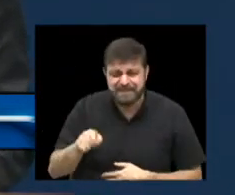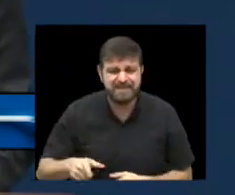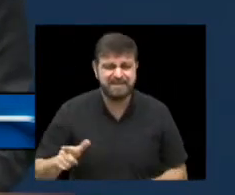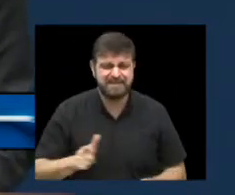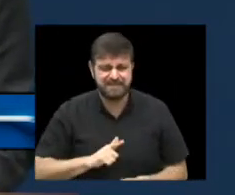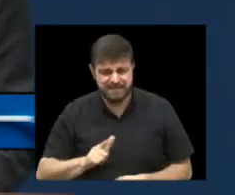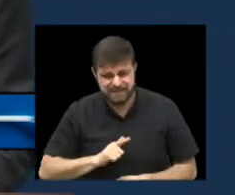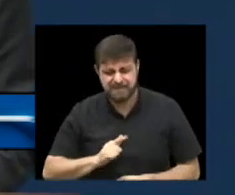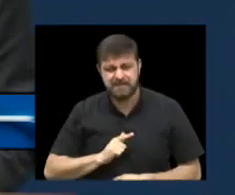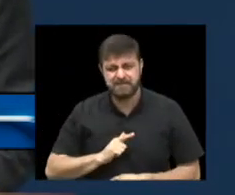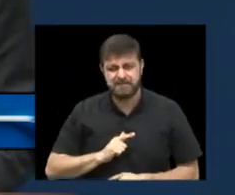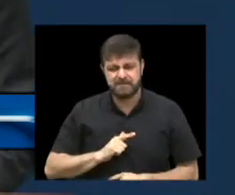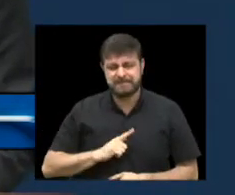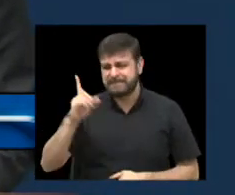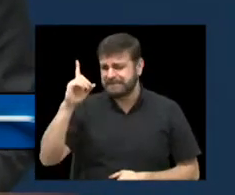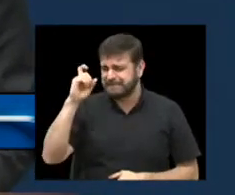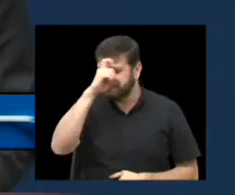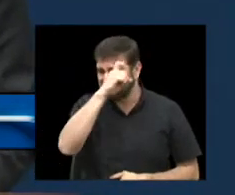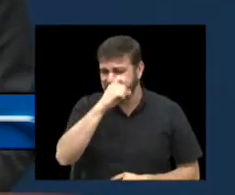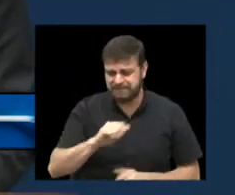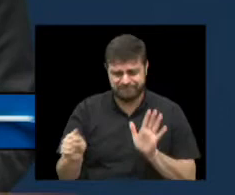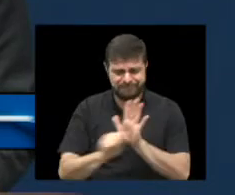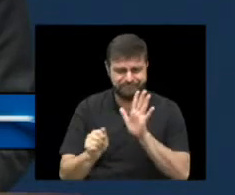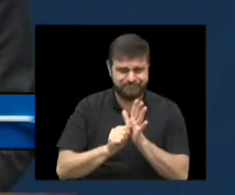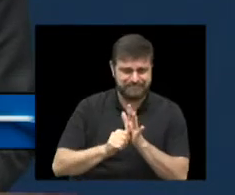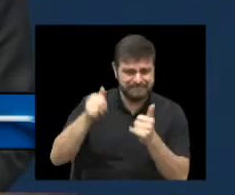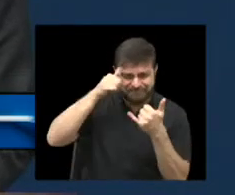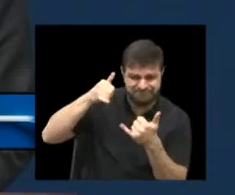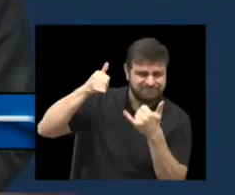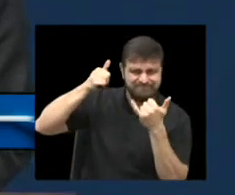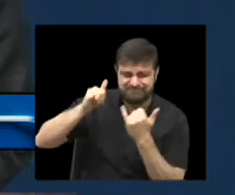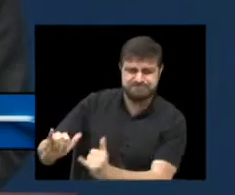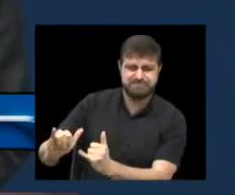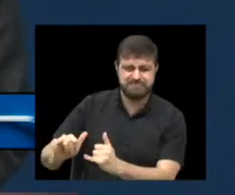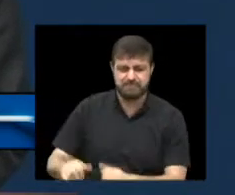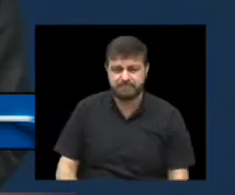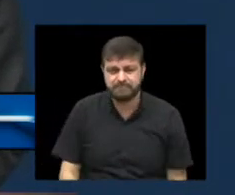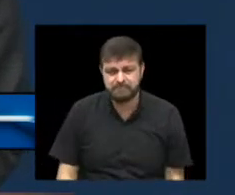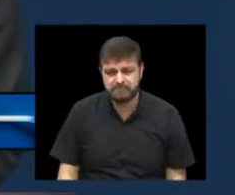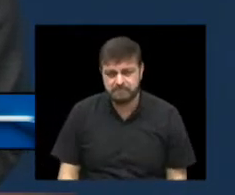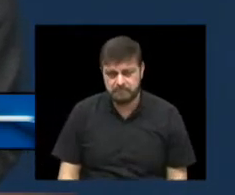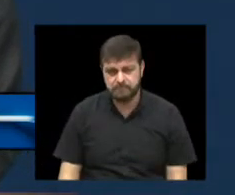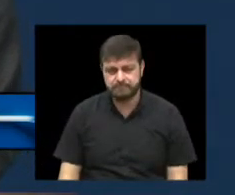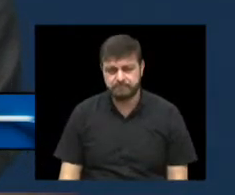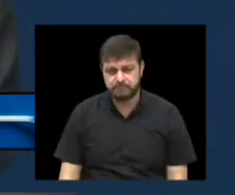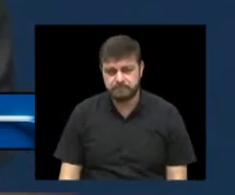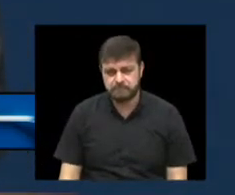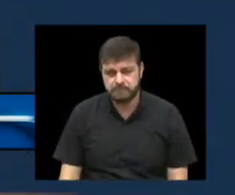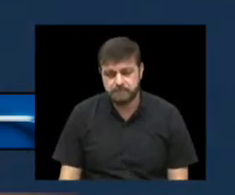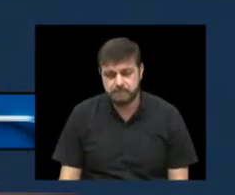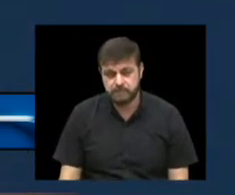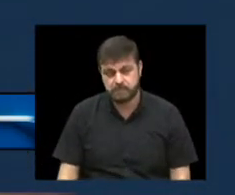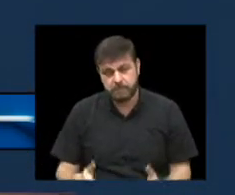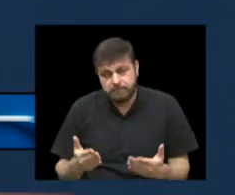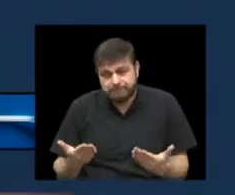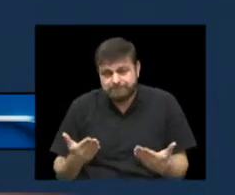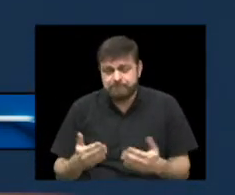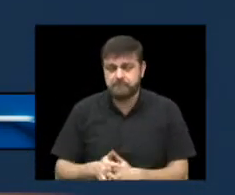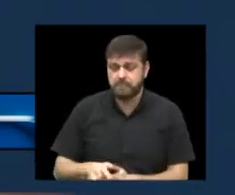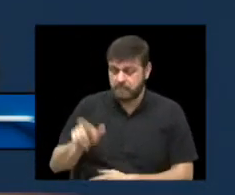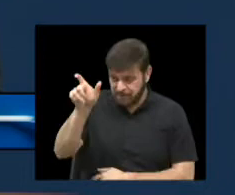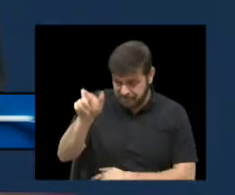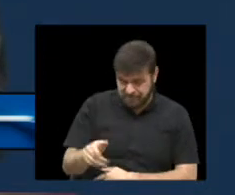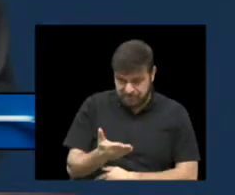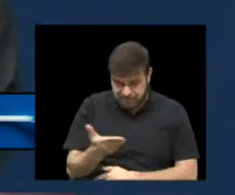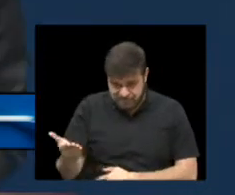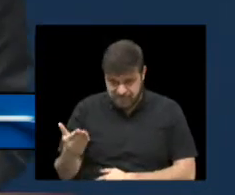tendo dificuldade para manter a abstinência. Então, vocês podem